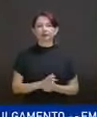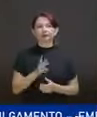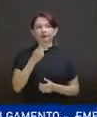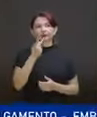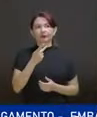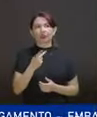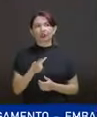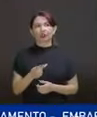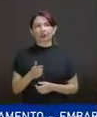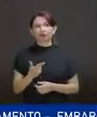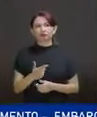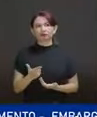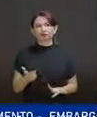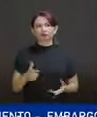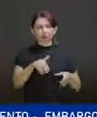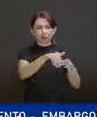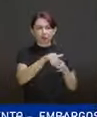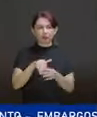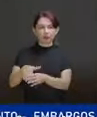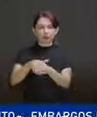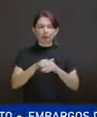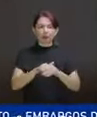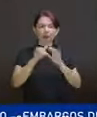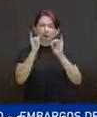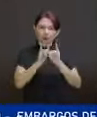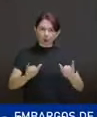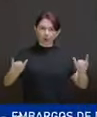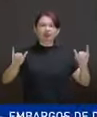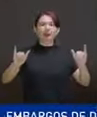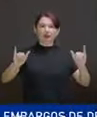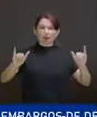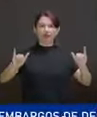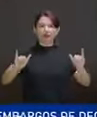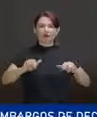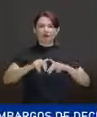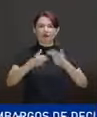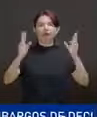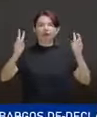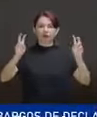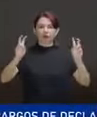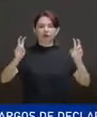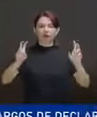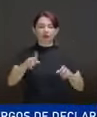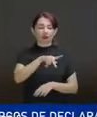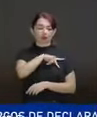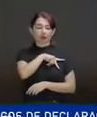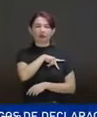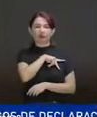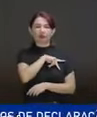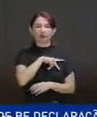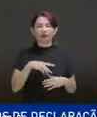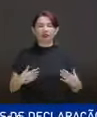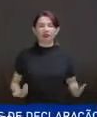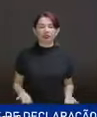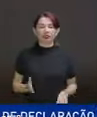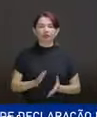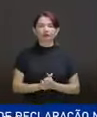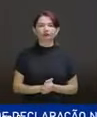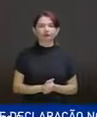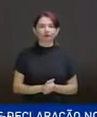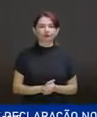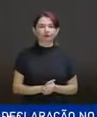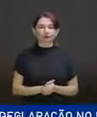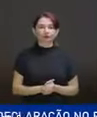que, em tese, não houve no acordo impugnado um pronunciamento acerca da matéria de ordem pública. Então, nesse sentido,